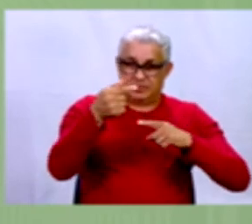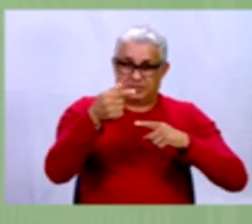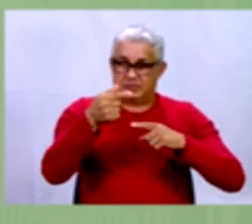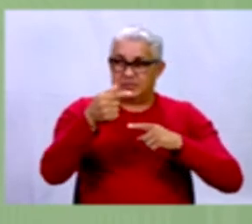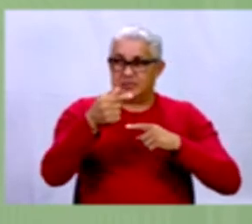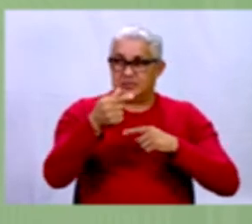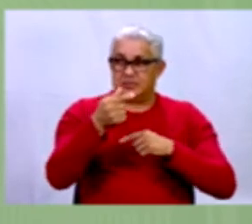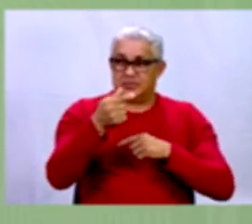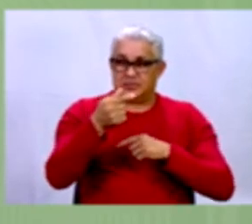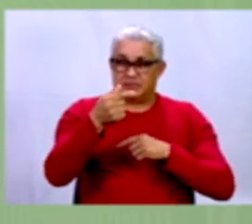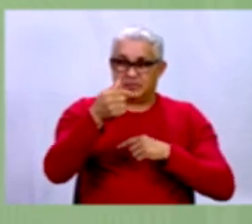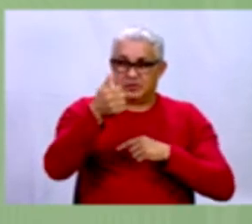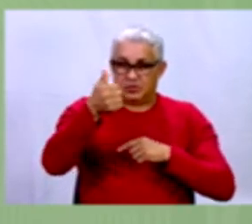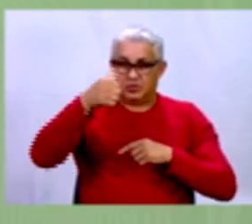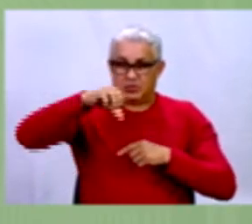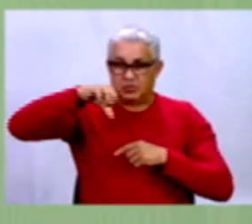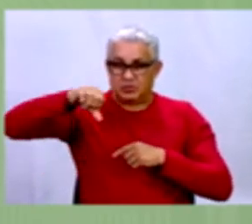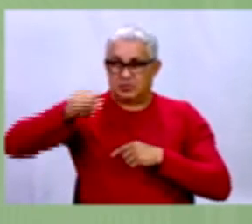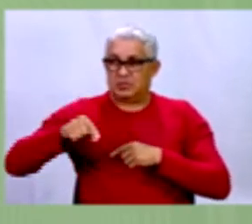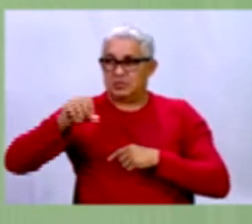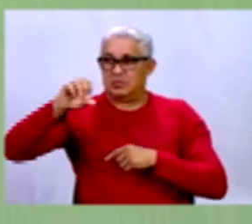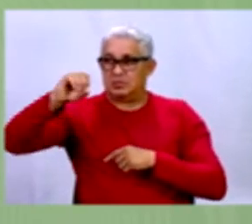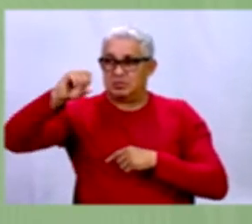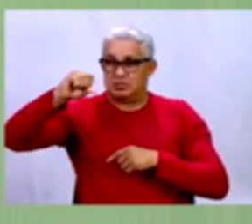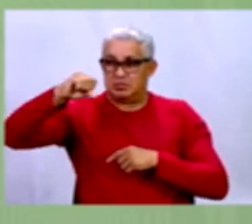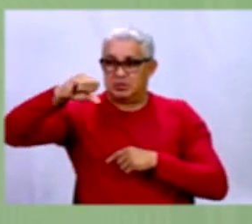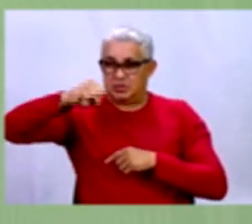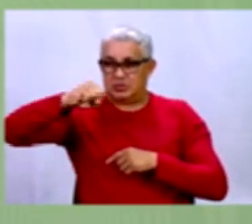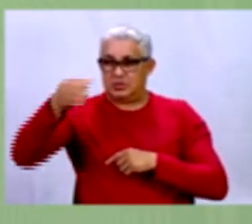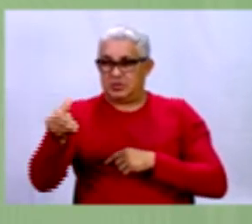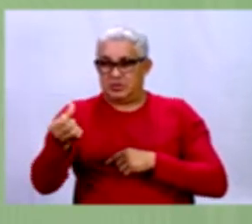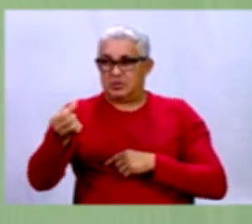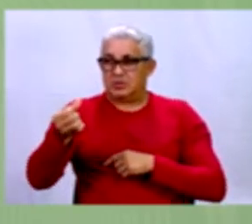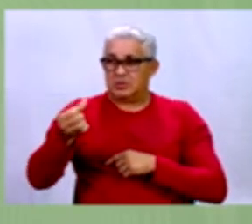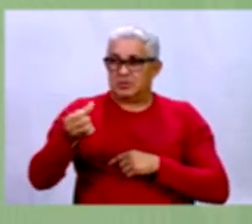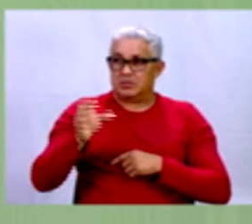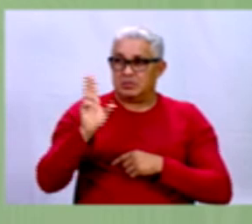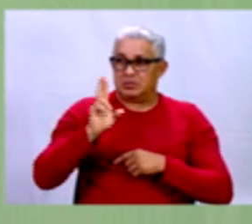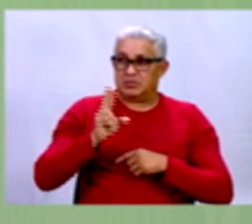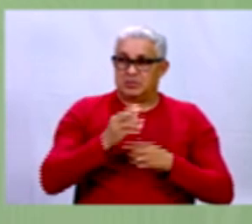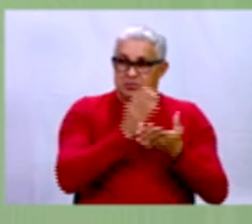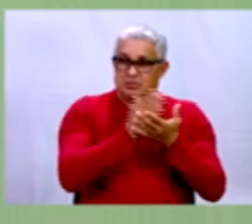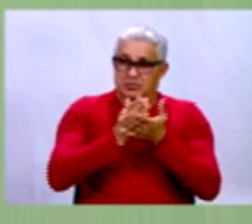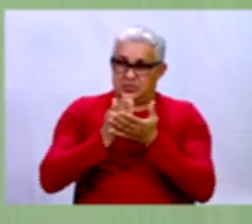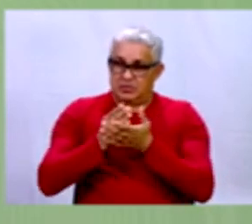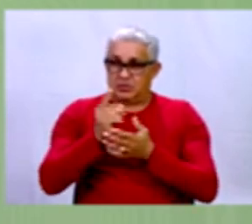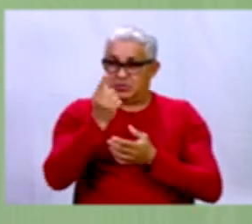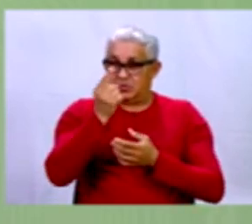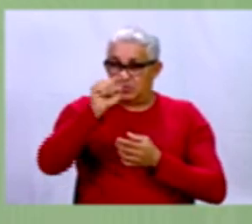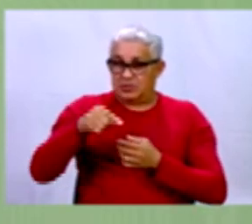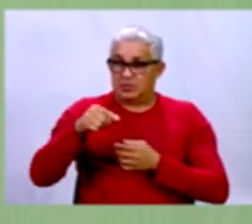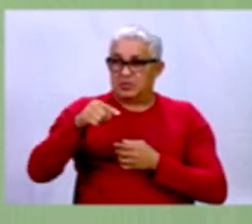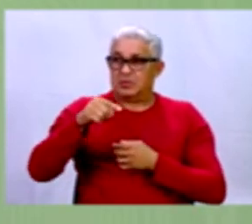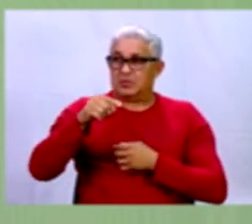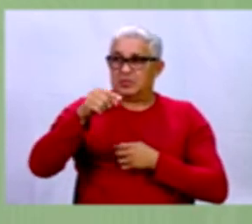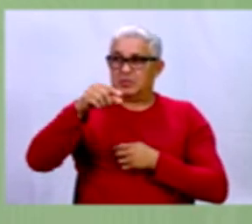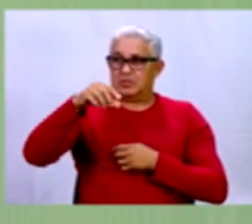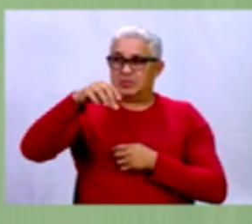199,86. Parcelas iguais, né? E os juros de 1,79% ao mês. Então, a gente tem o